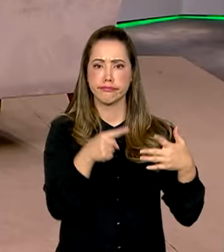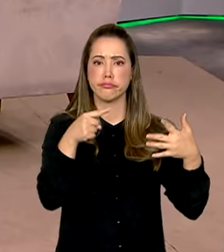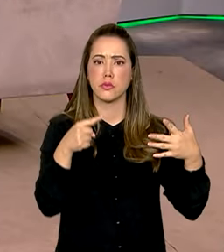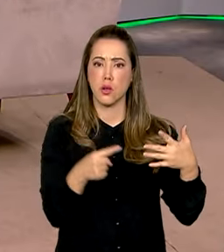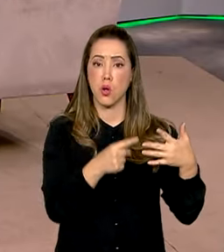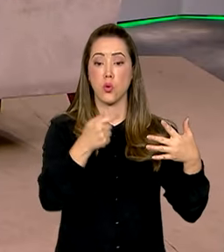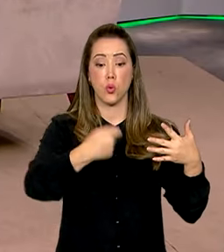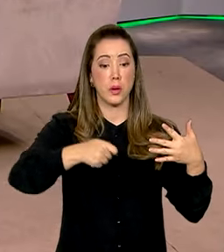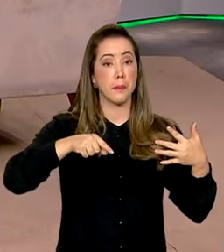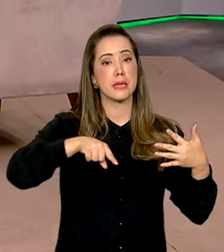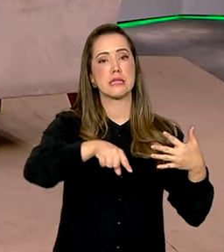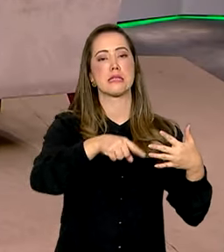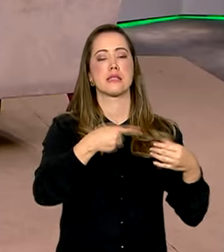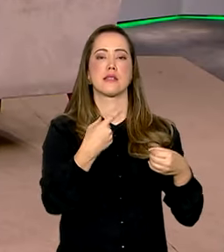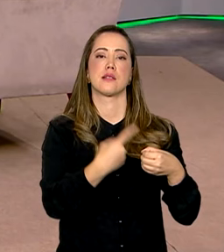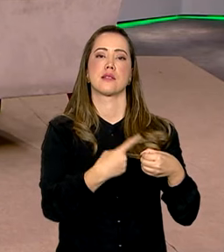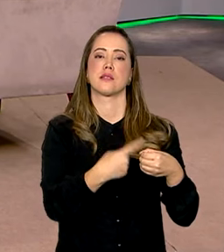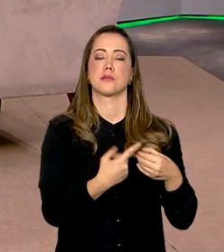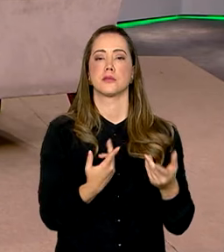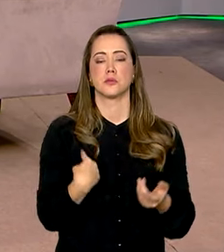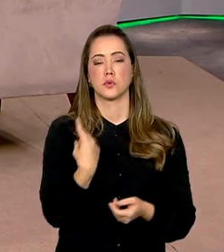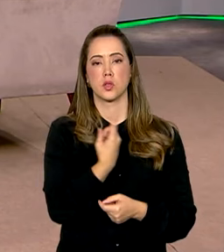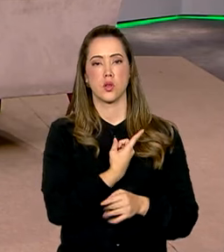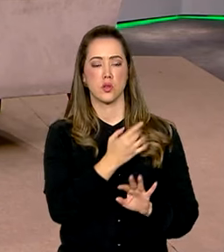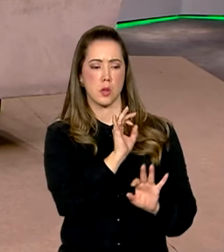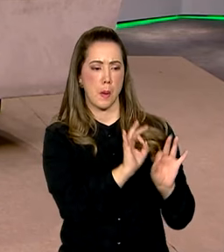pequenos municípios, aos médios municípios, onde nós